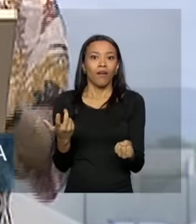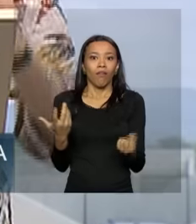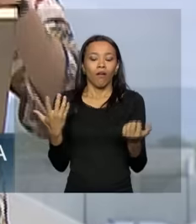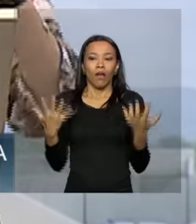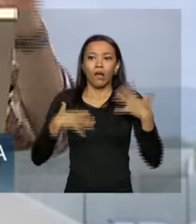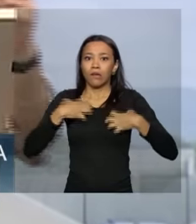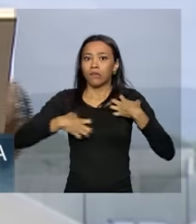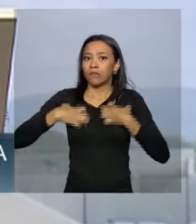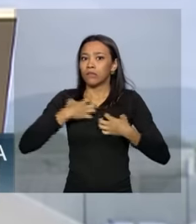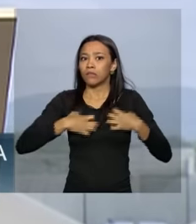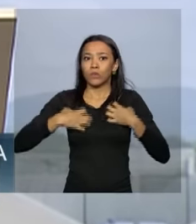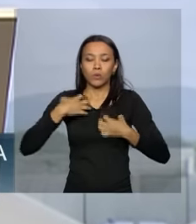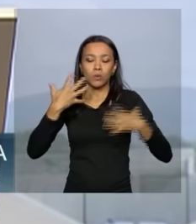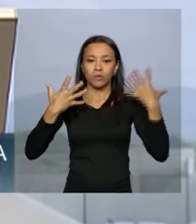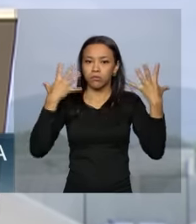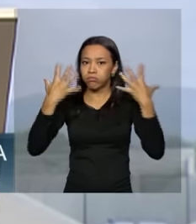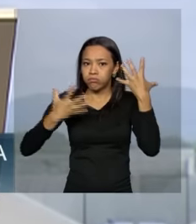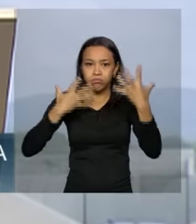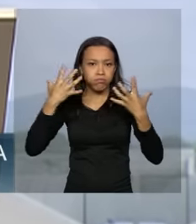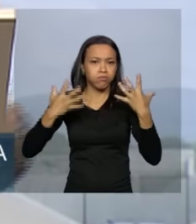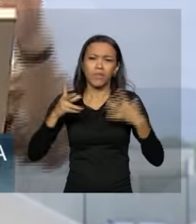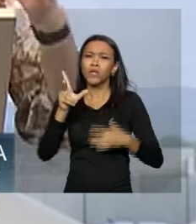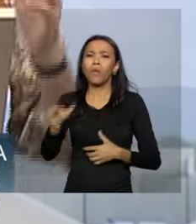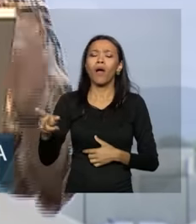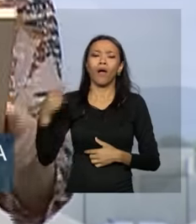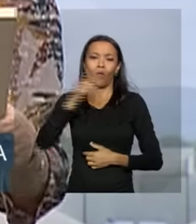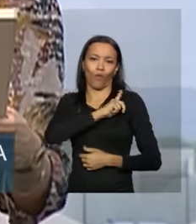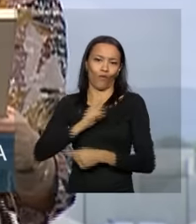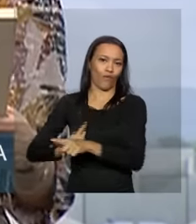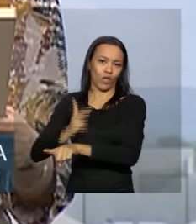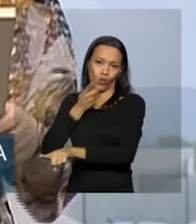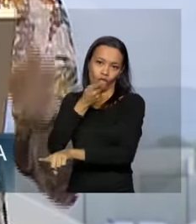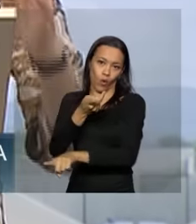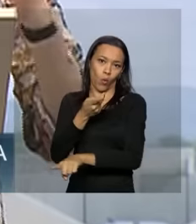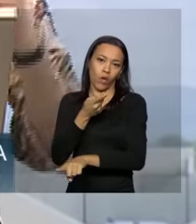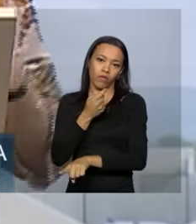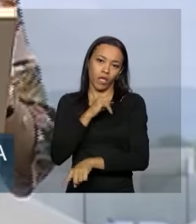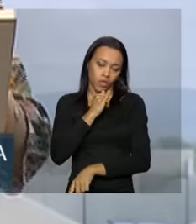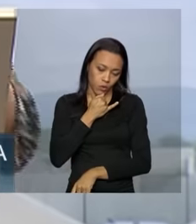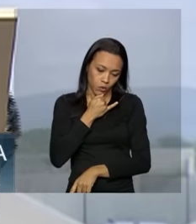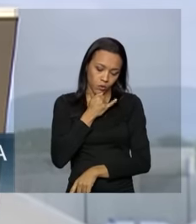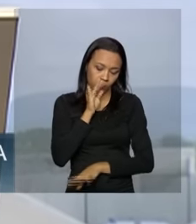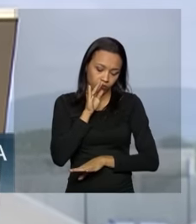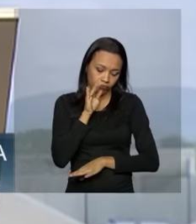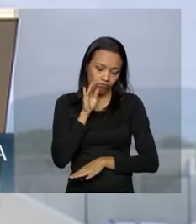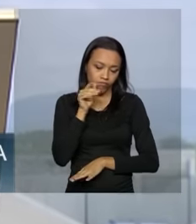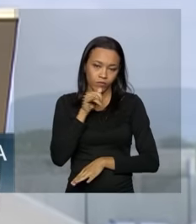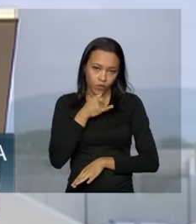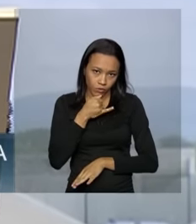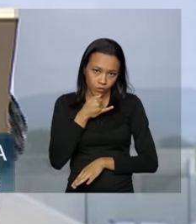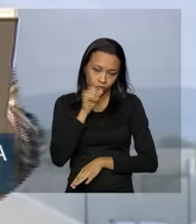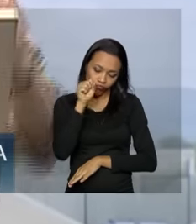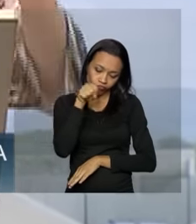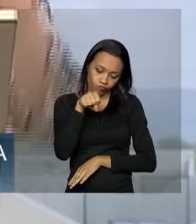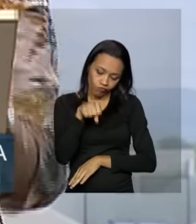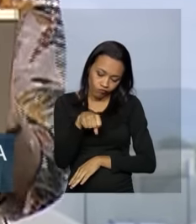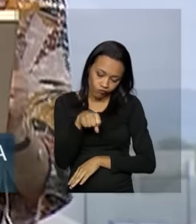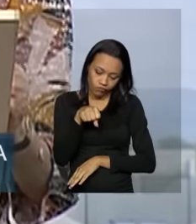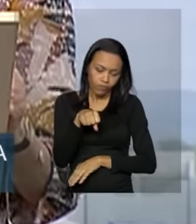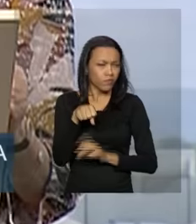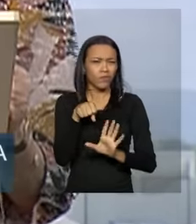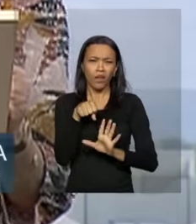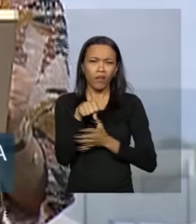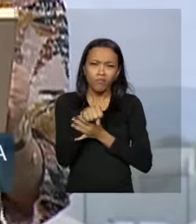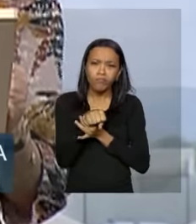desespero, não, como disse o governador, ficar cabisbaixo. Em momentos de dificuldade é que a gente tem